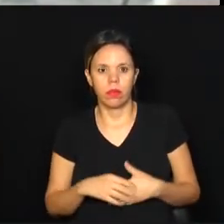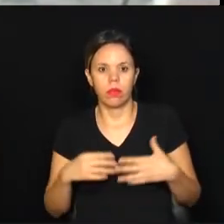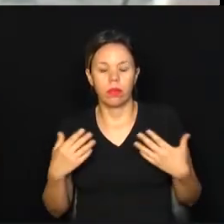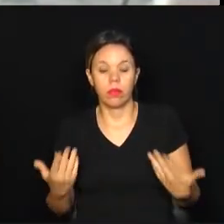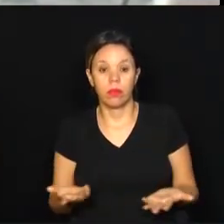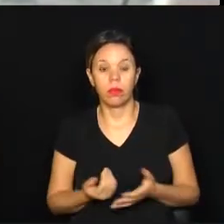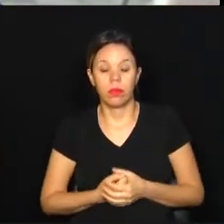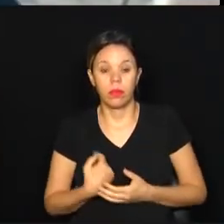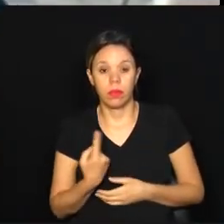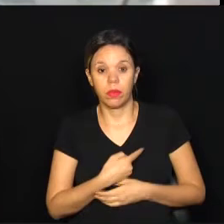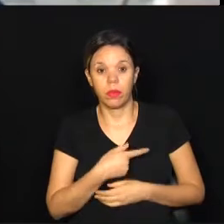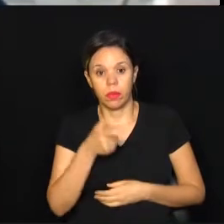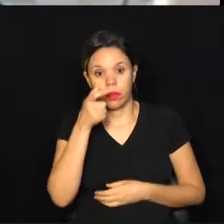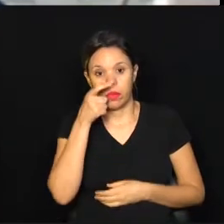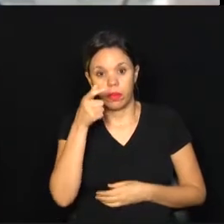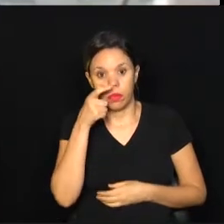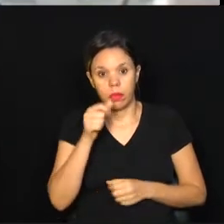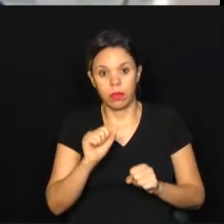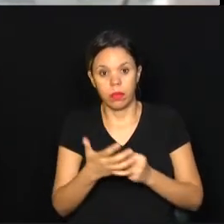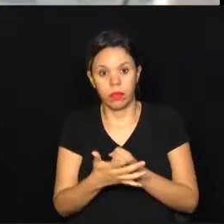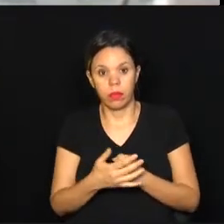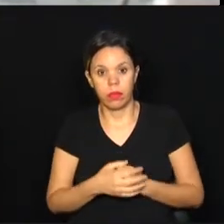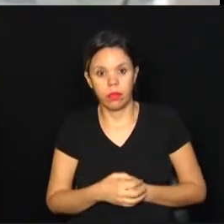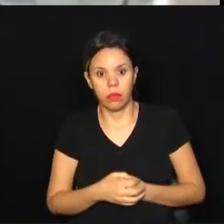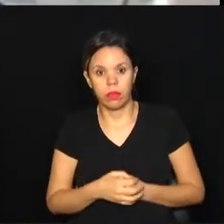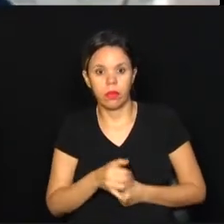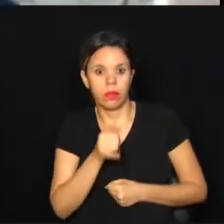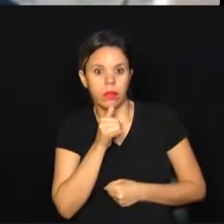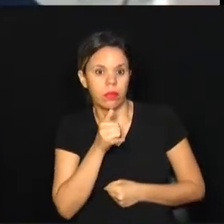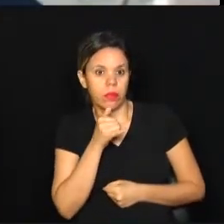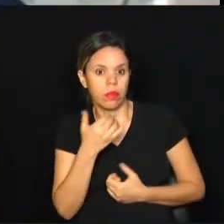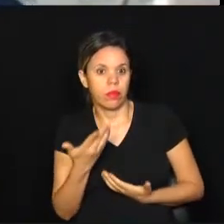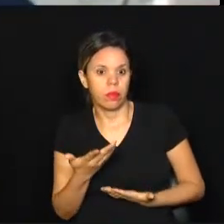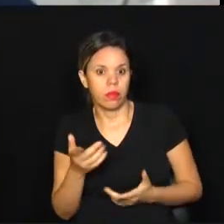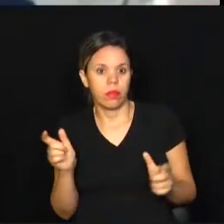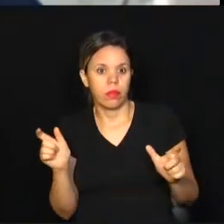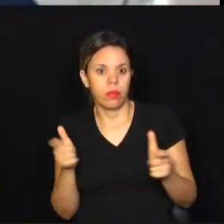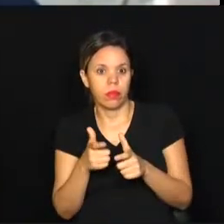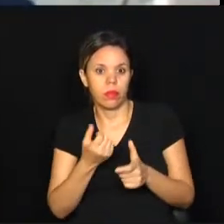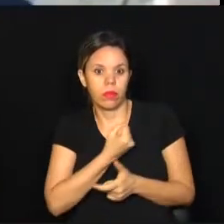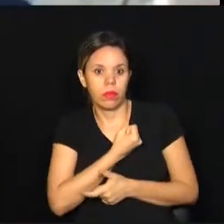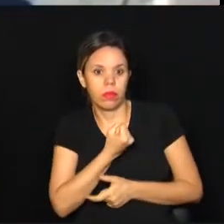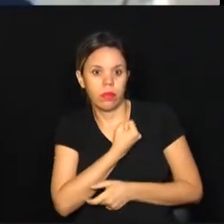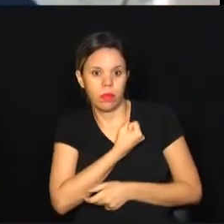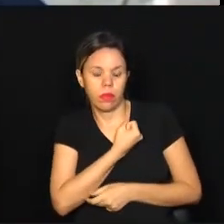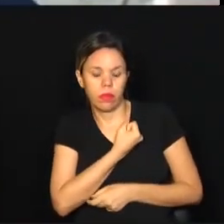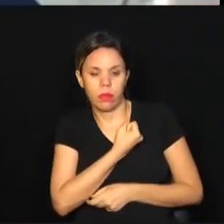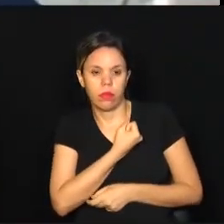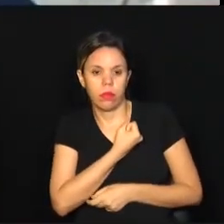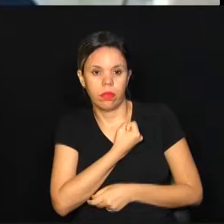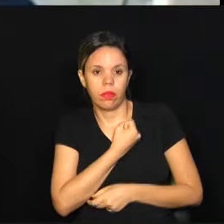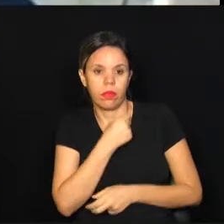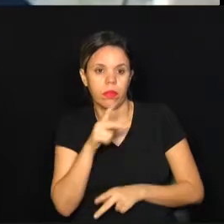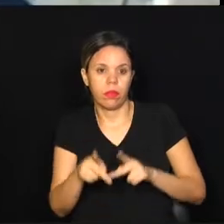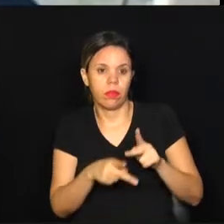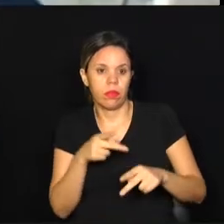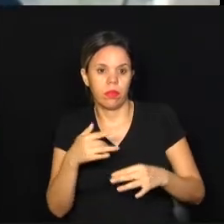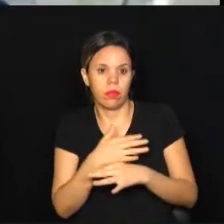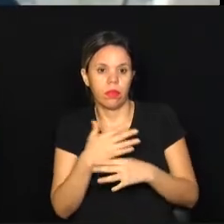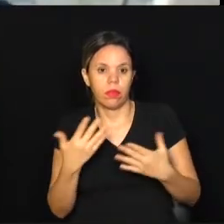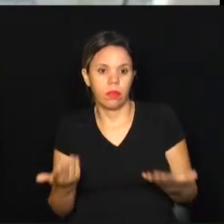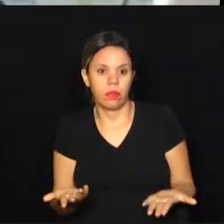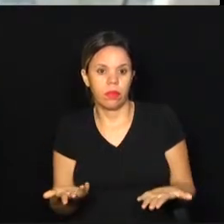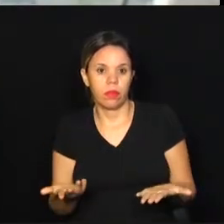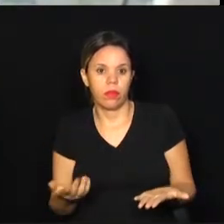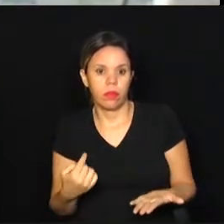Então, nós vemos isso na pandemia, quando, por exemplo, vai diminuir o número de pessoas circulando,